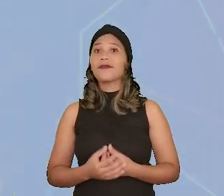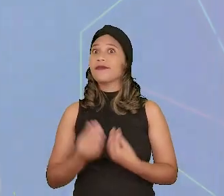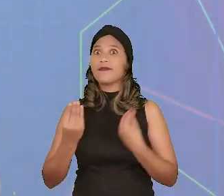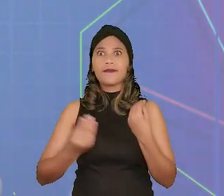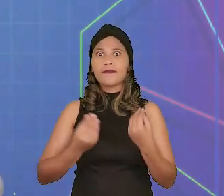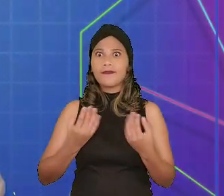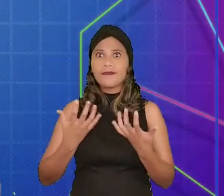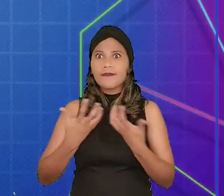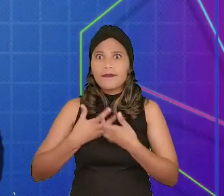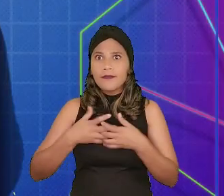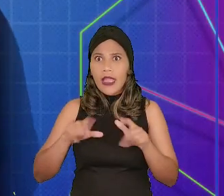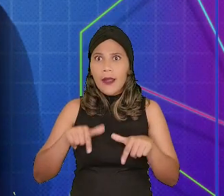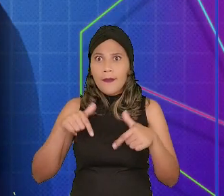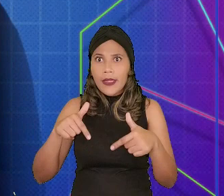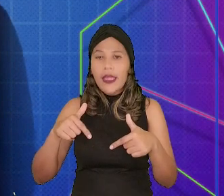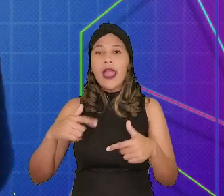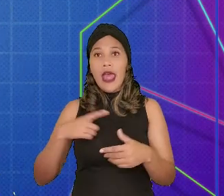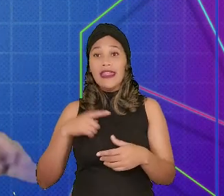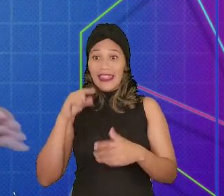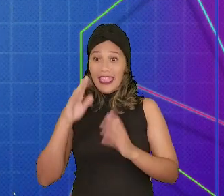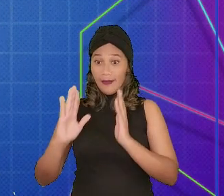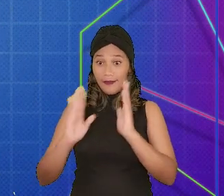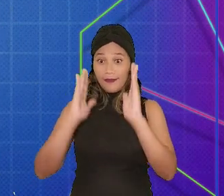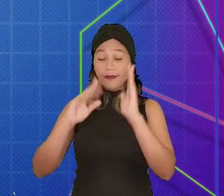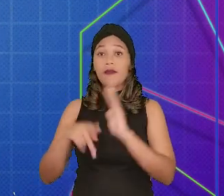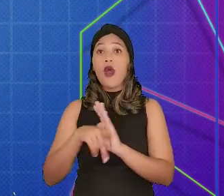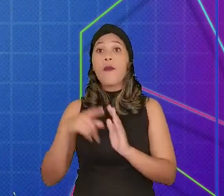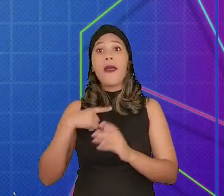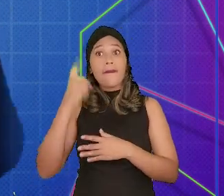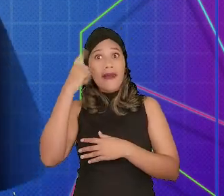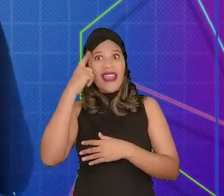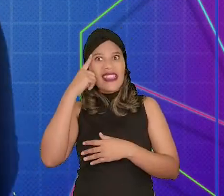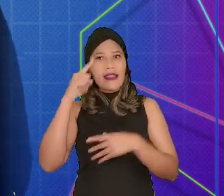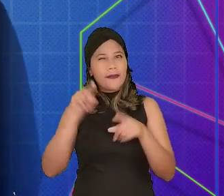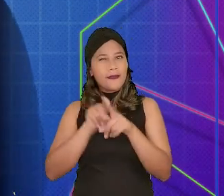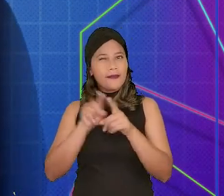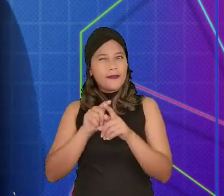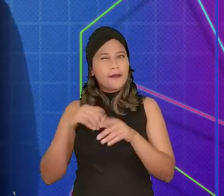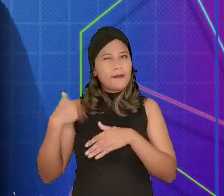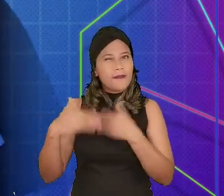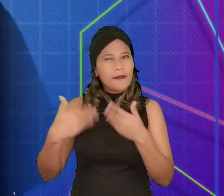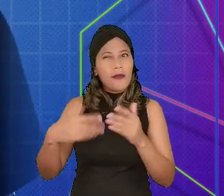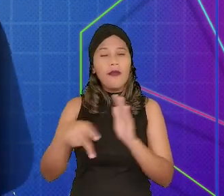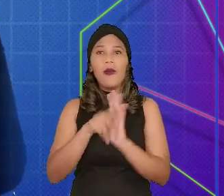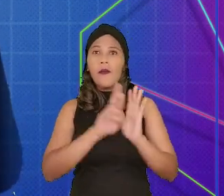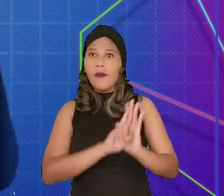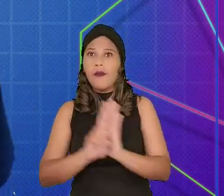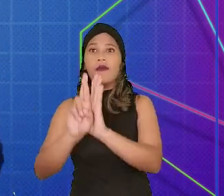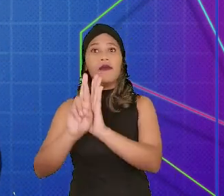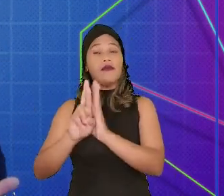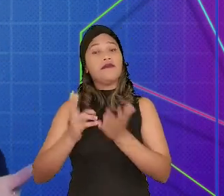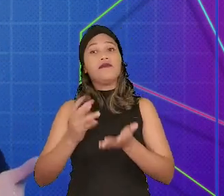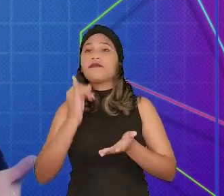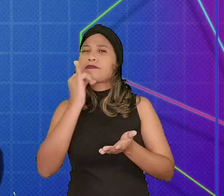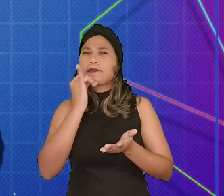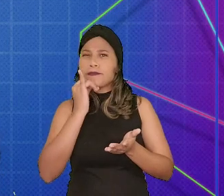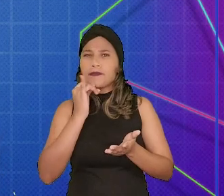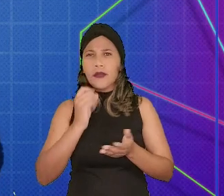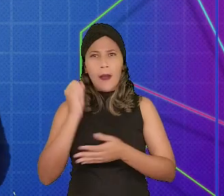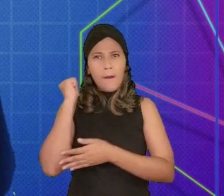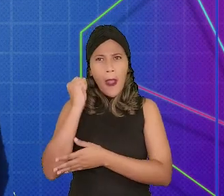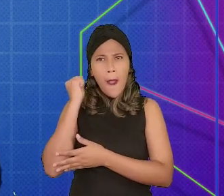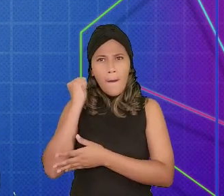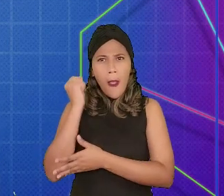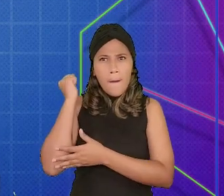da aplicação. Nessa etapa, o funcionamento do game é pensado e tratado na representação. No caso do